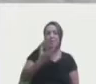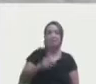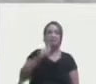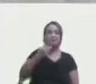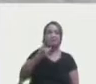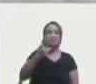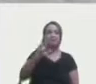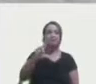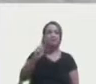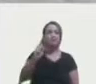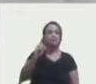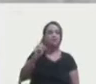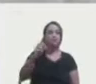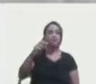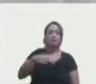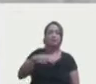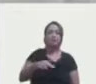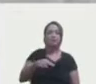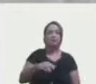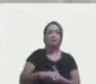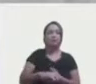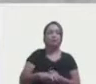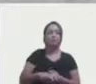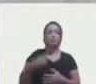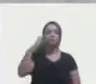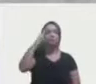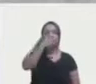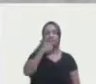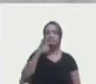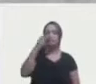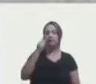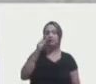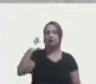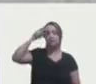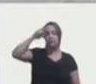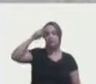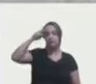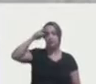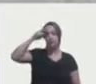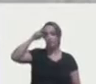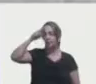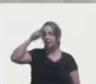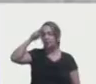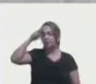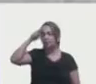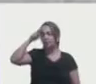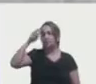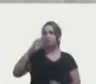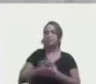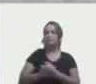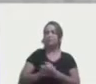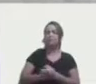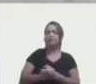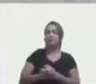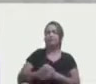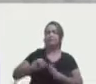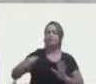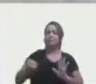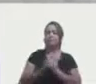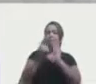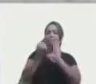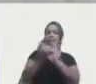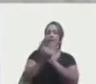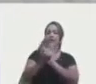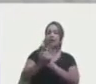Parabéns pela sua linda trajetória pela sua carreira marcante eu sempre falo que um dos orgulhos que